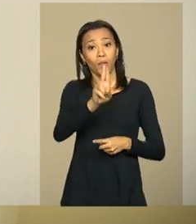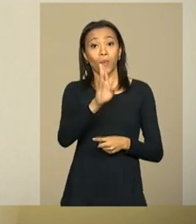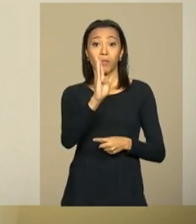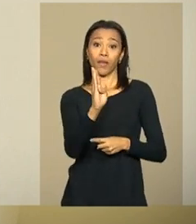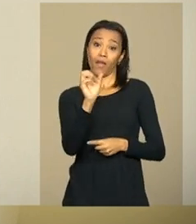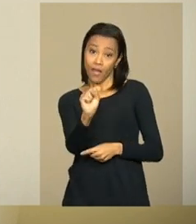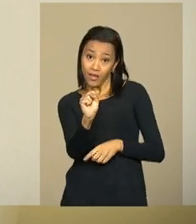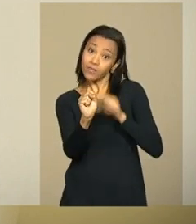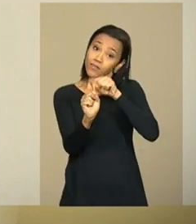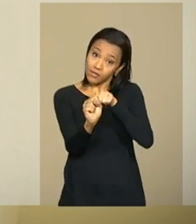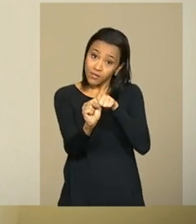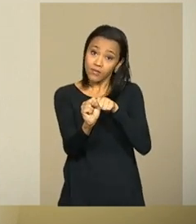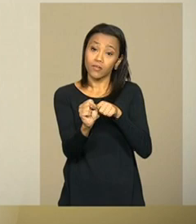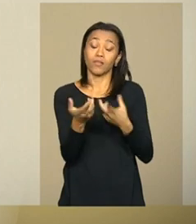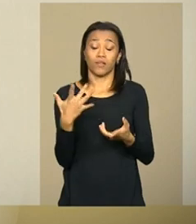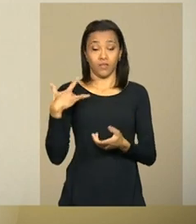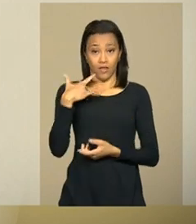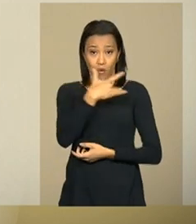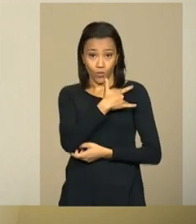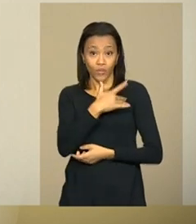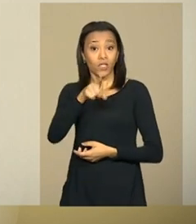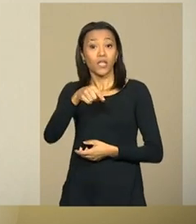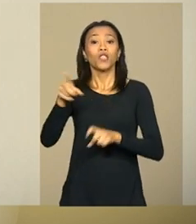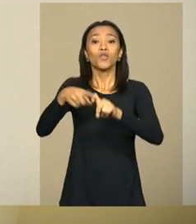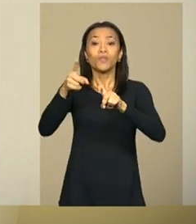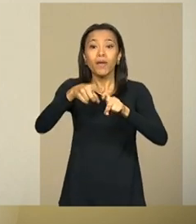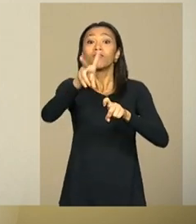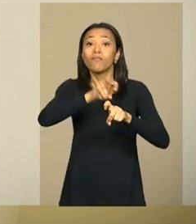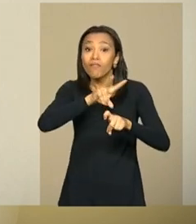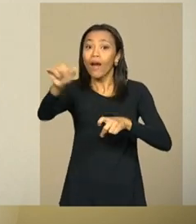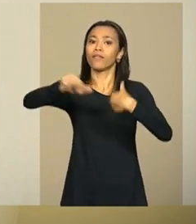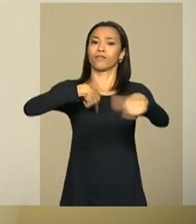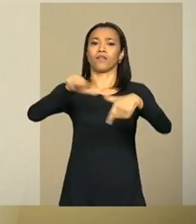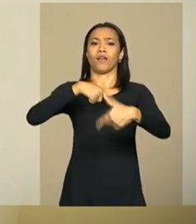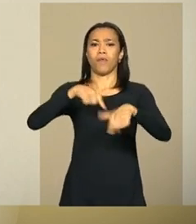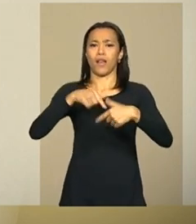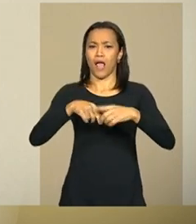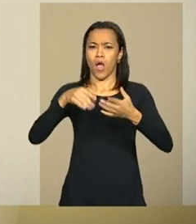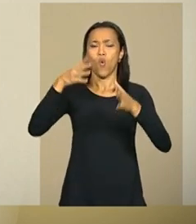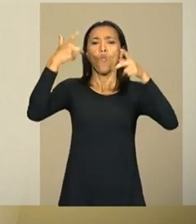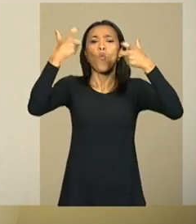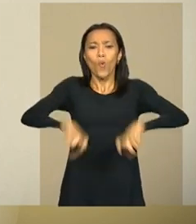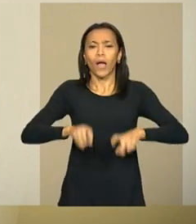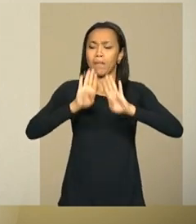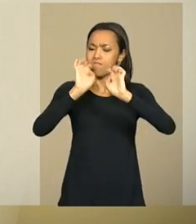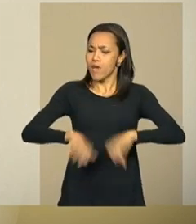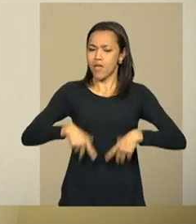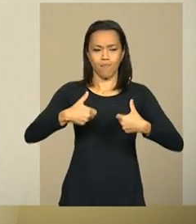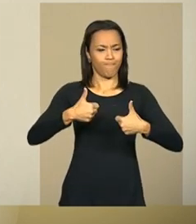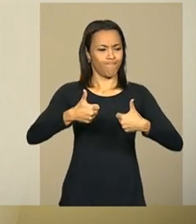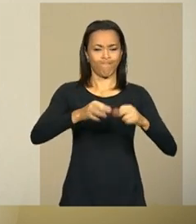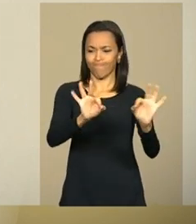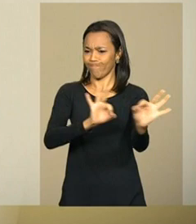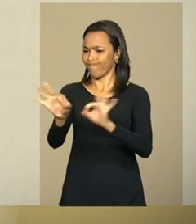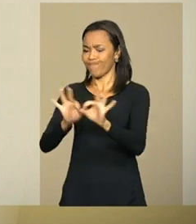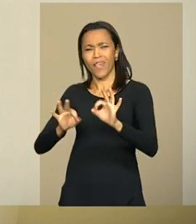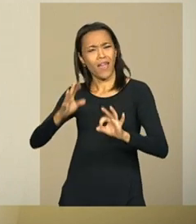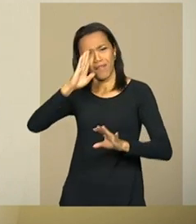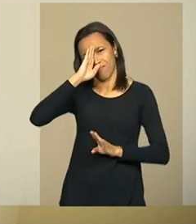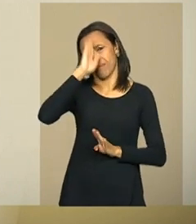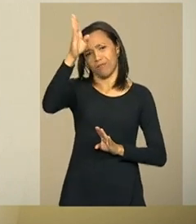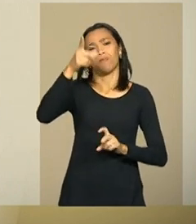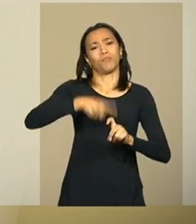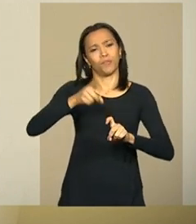enfim nos postos de saúde que os médicos vão trabalhar um posto bem equipado é fundamental para que o médico